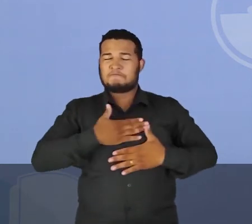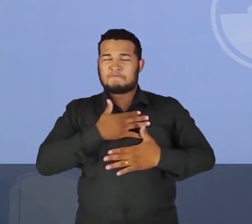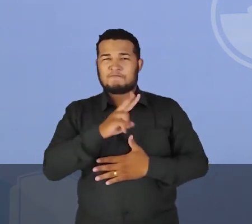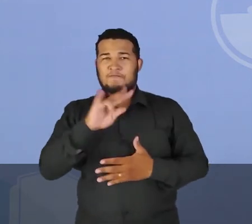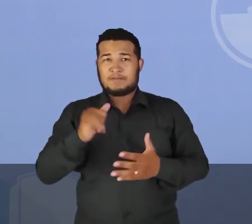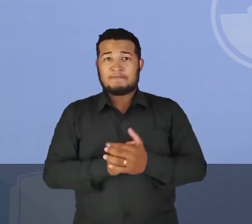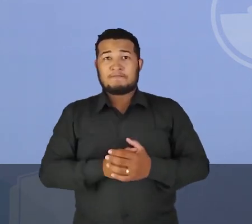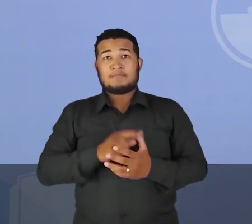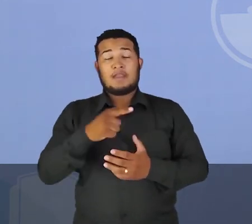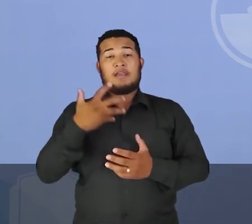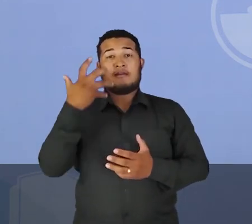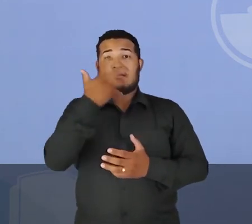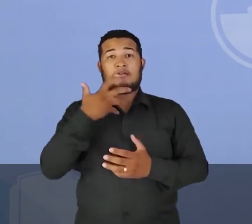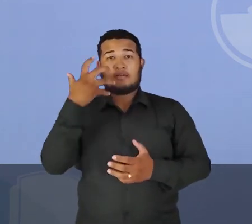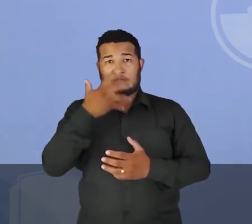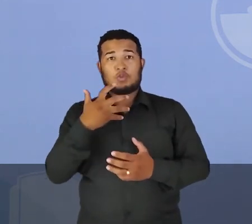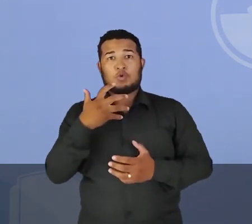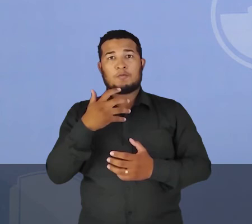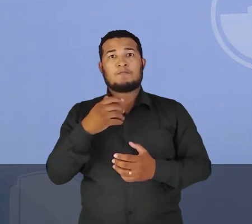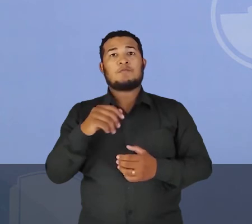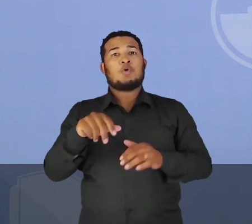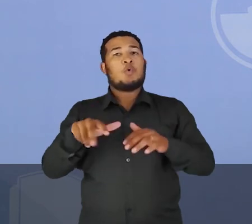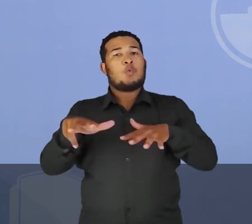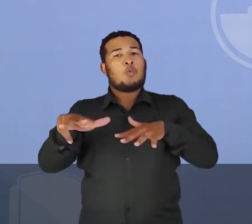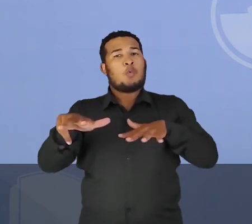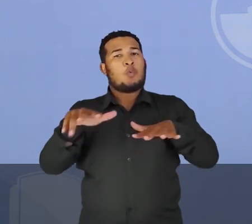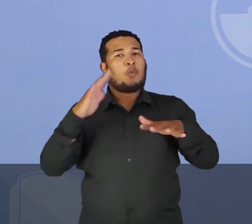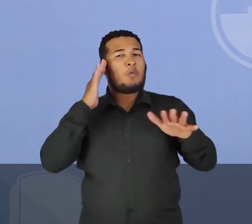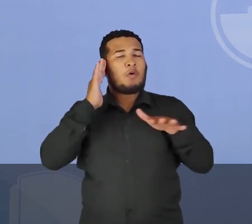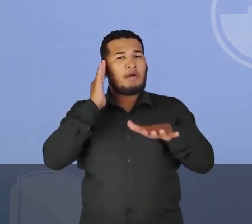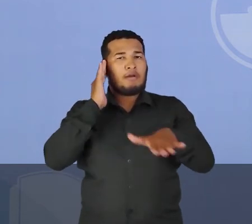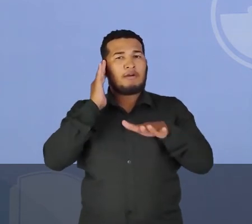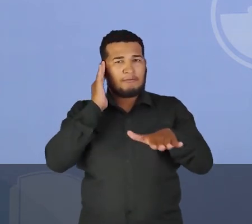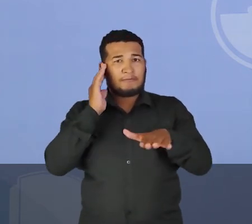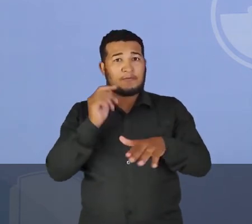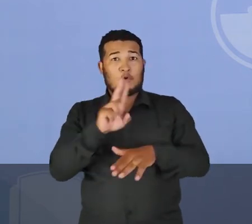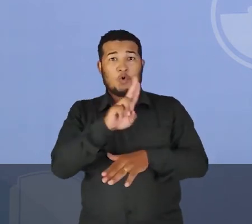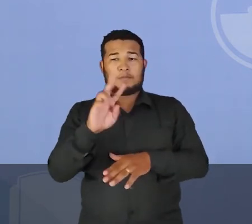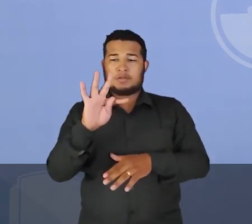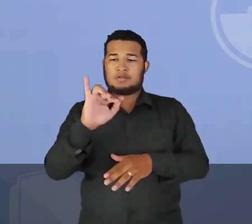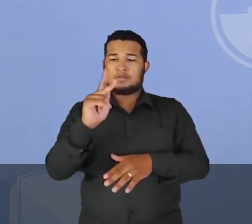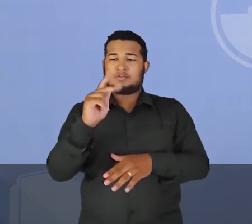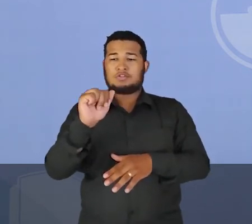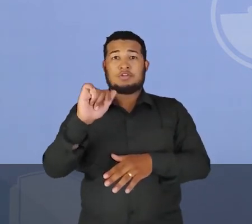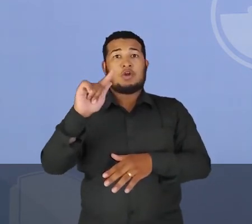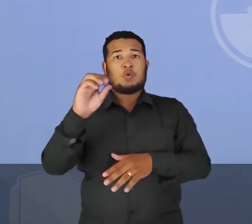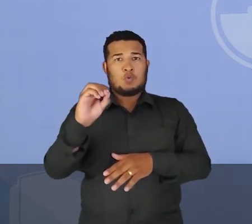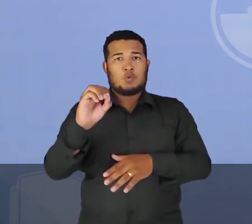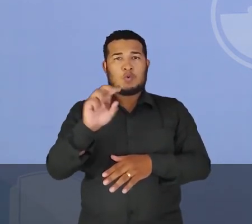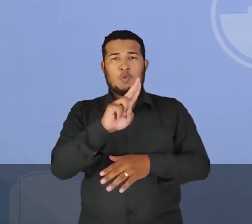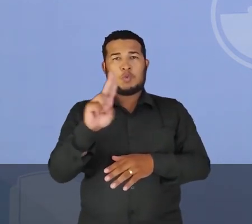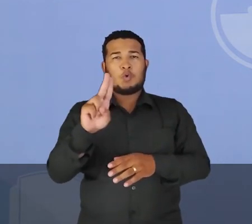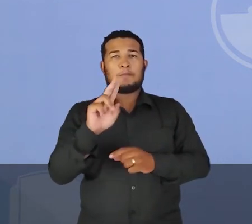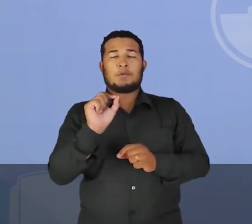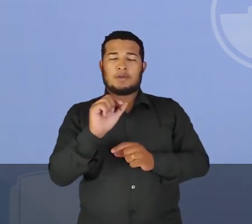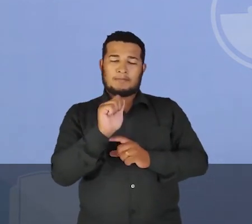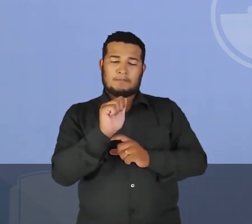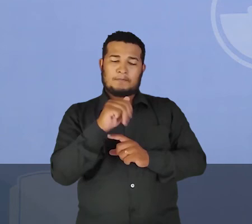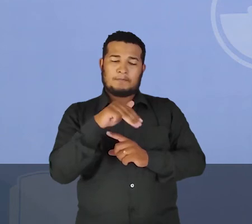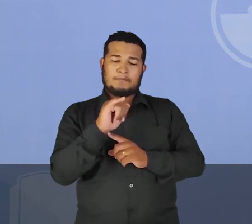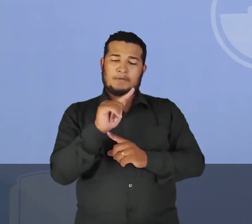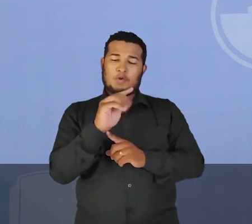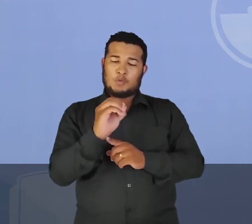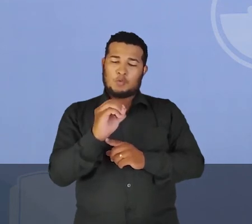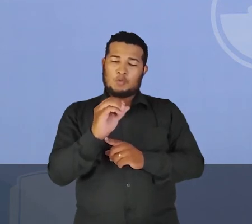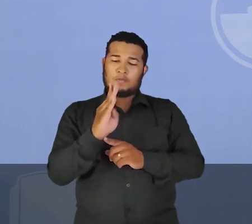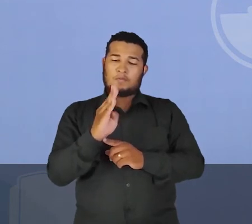de um cantor, um rapper, chamado Thiago El Ninho. O clipe se chama Amigo Branco. Não vou dar nenhum